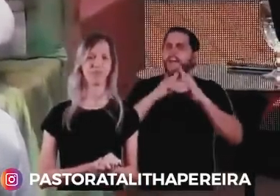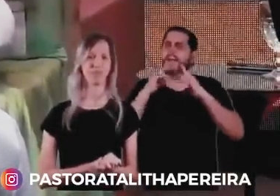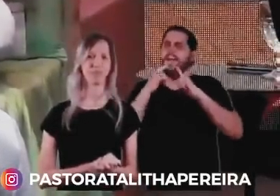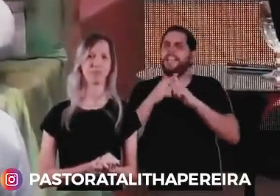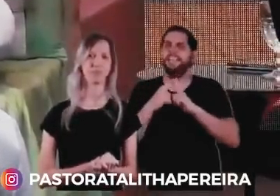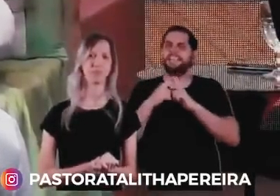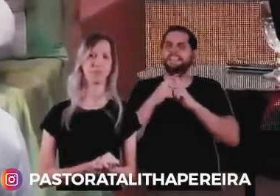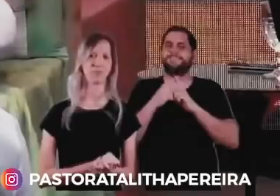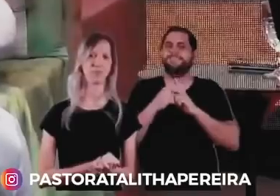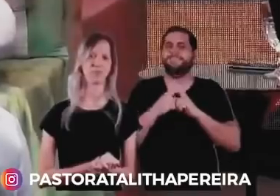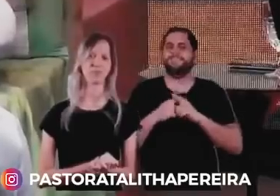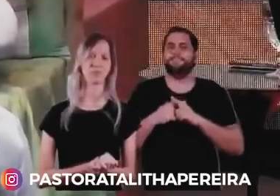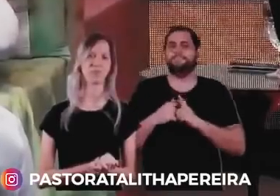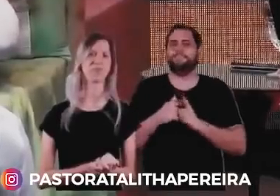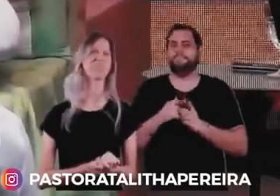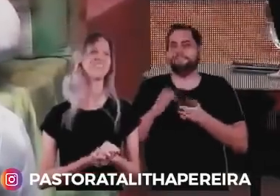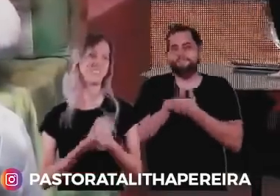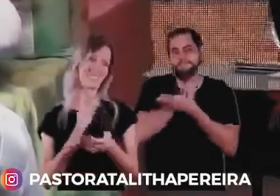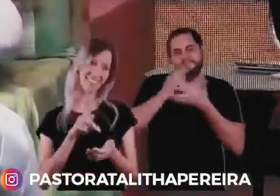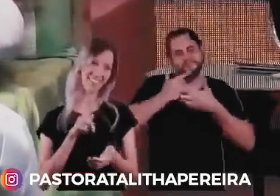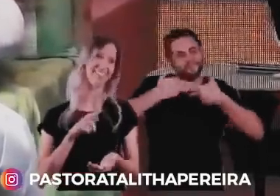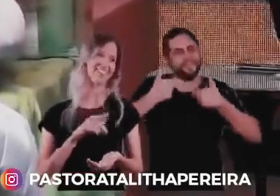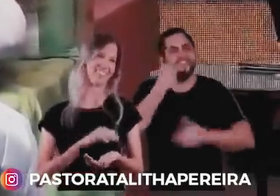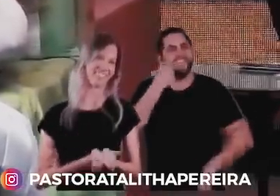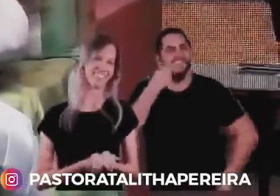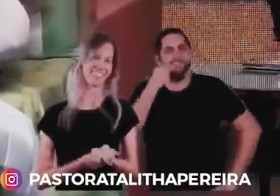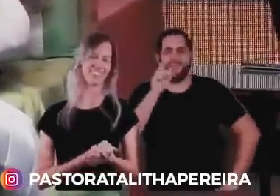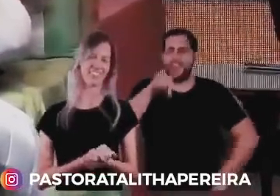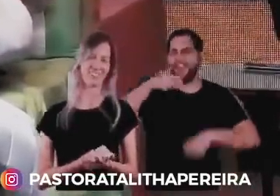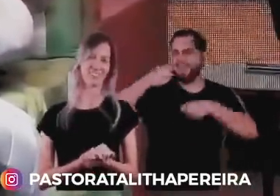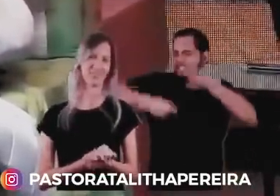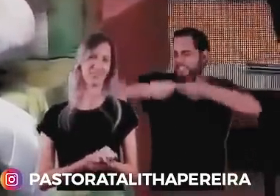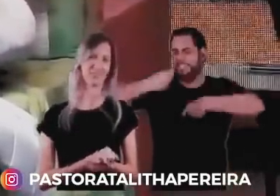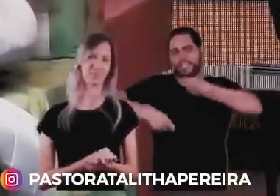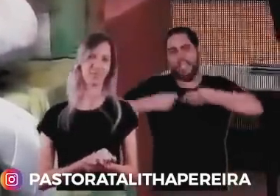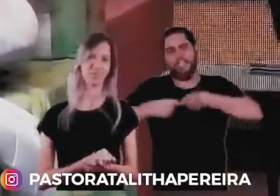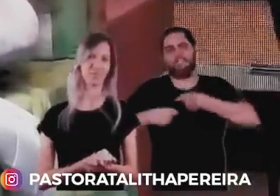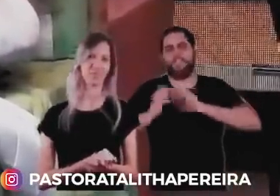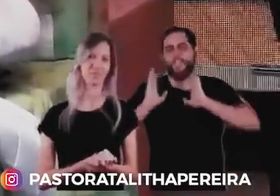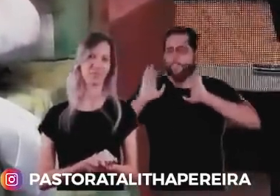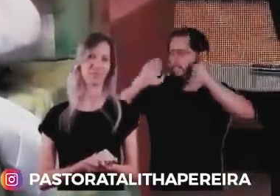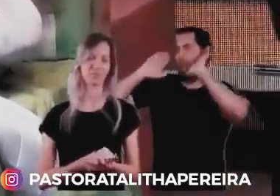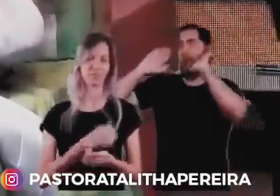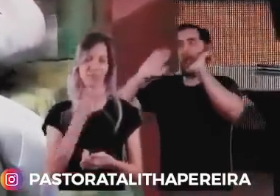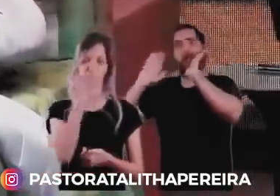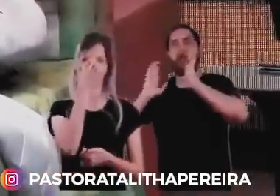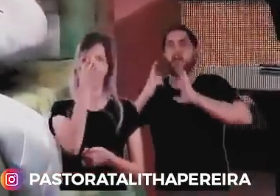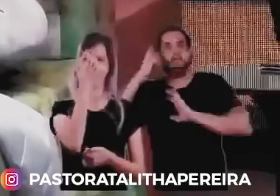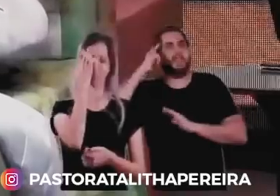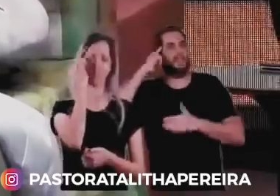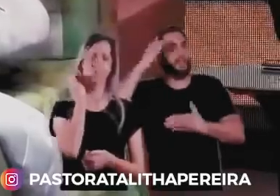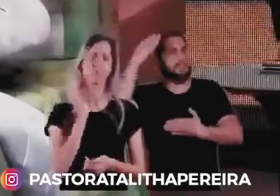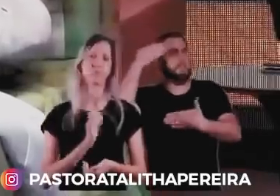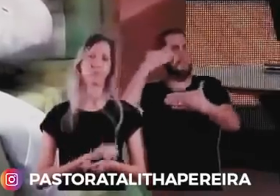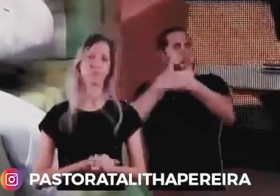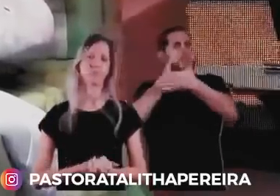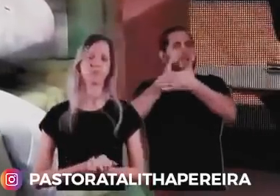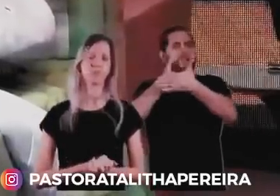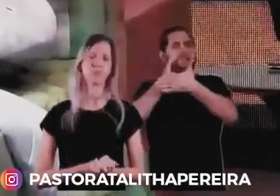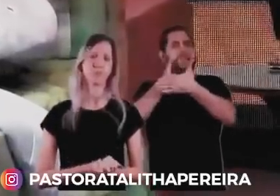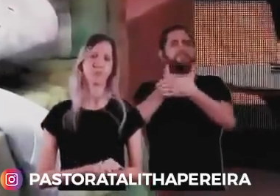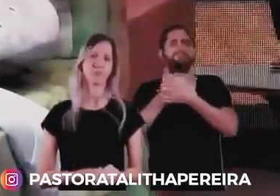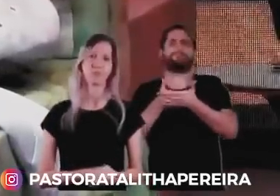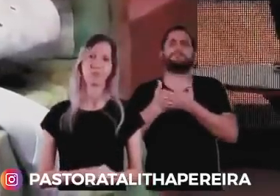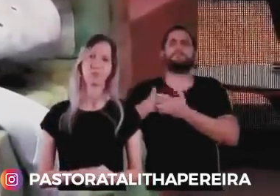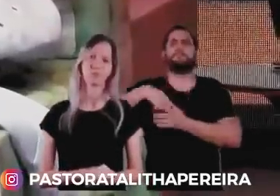ou em algum local, quer falar em sexo, aí coloca uma barreira, coloca algo